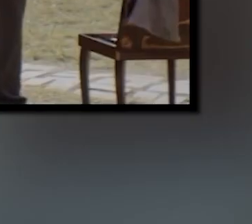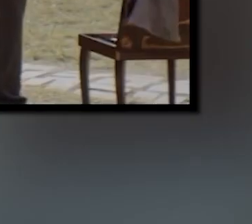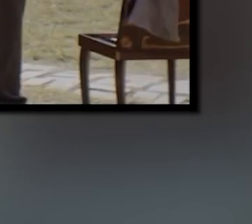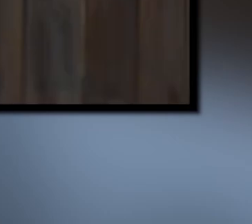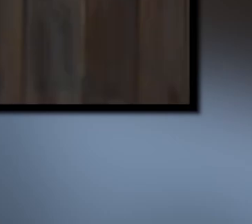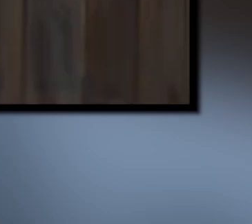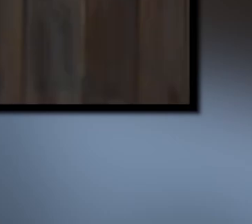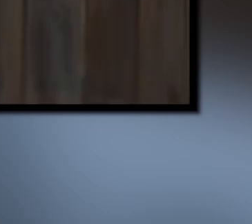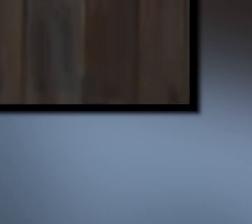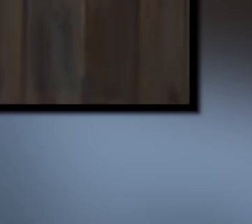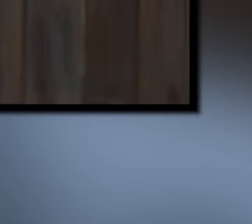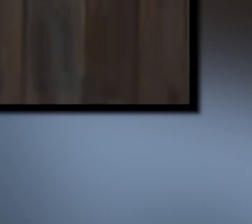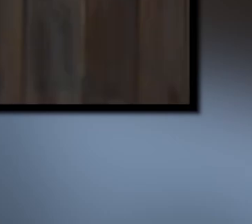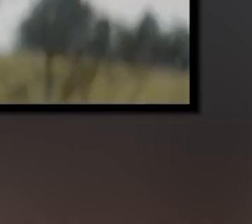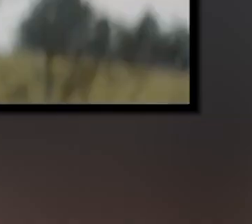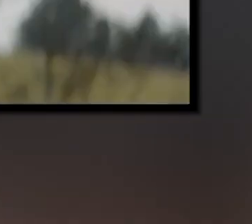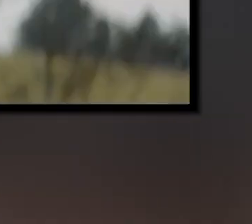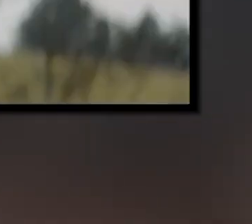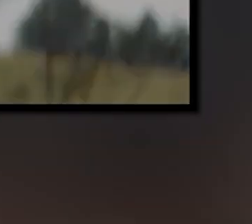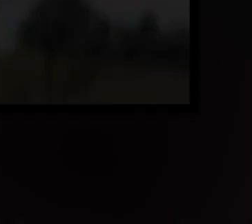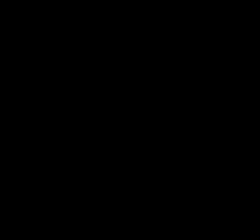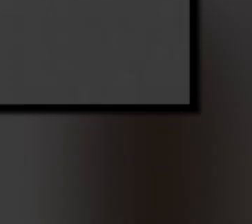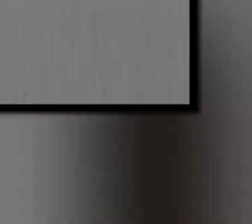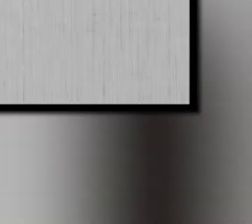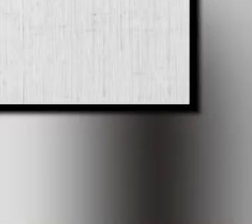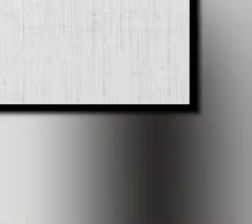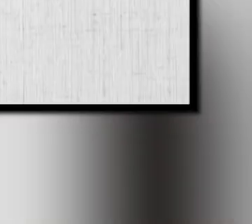Mr. Polsky, smile.